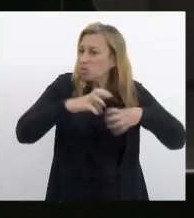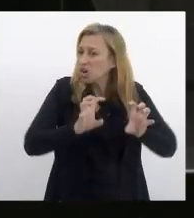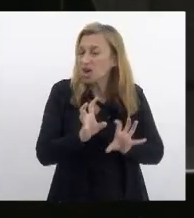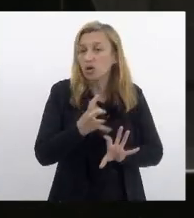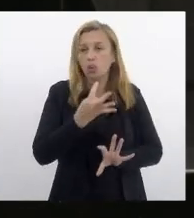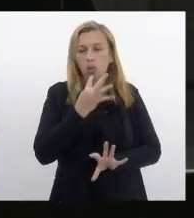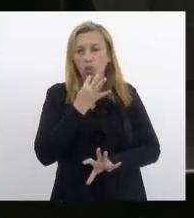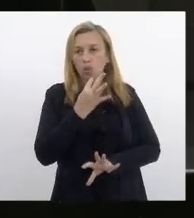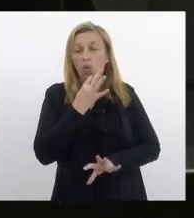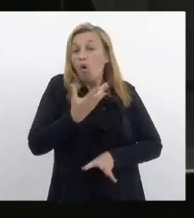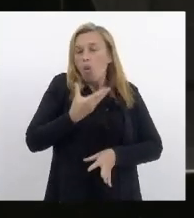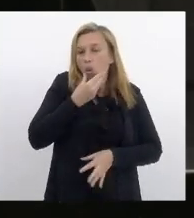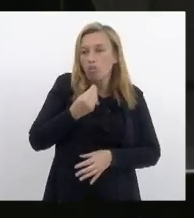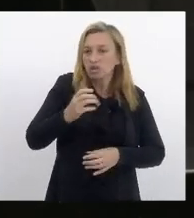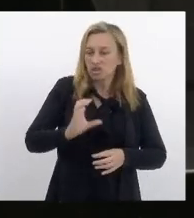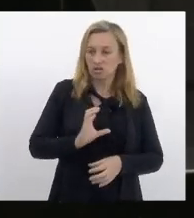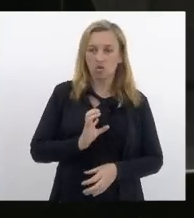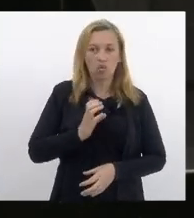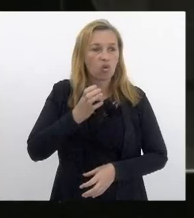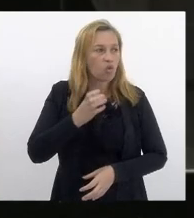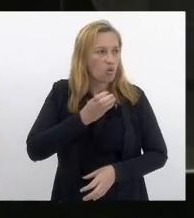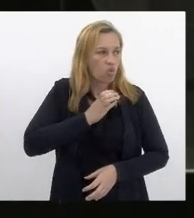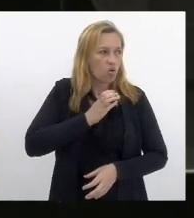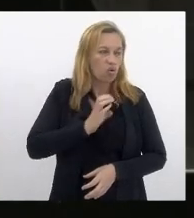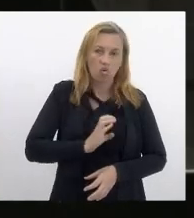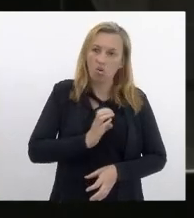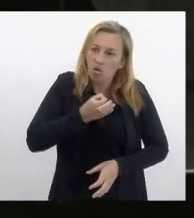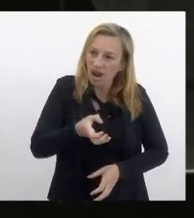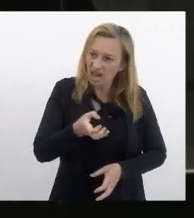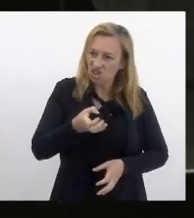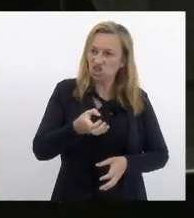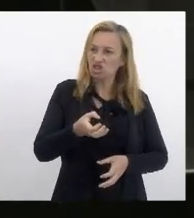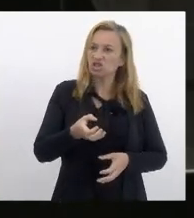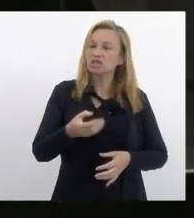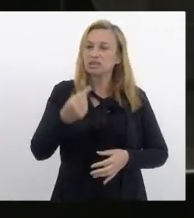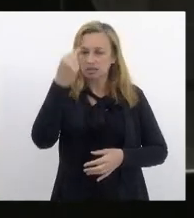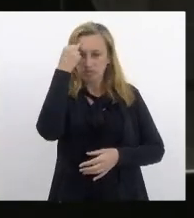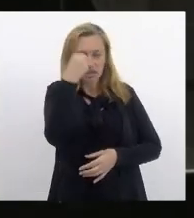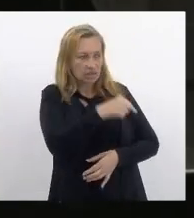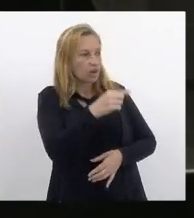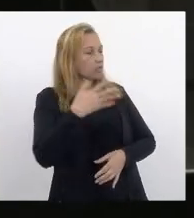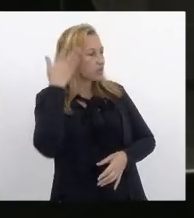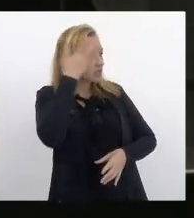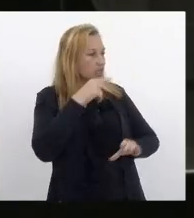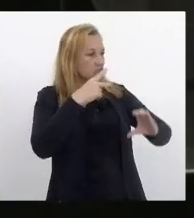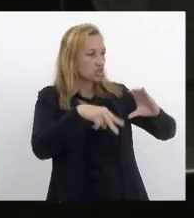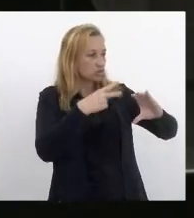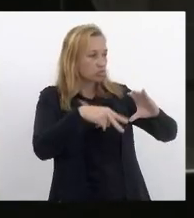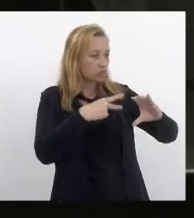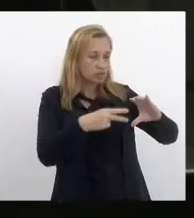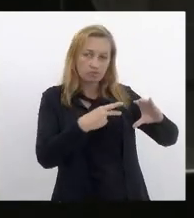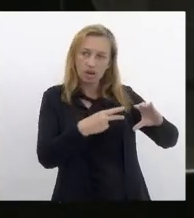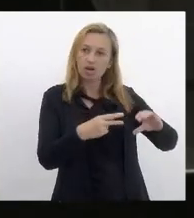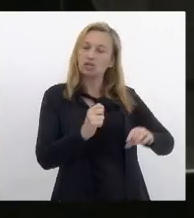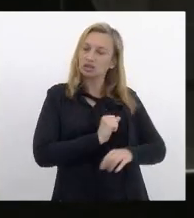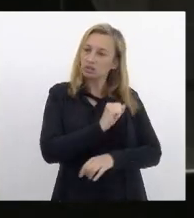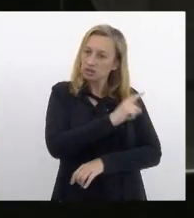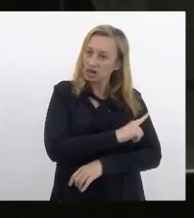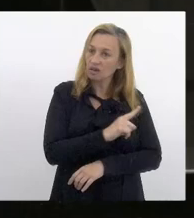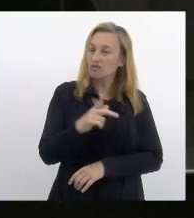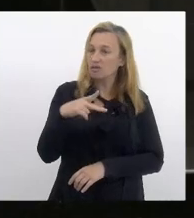a coragem de mandar uma mensagem dessa natureza para a Câmara Municipal, né,